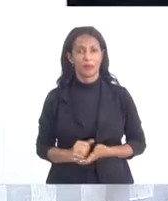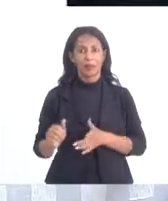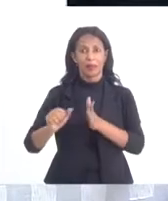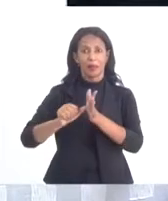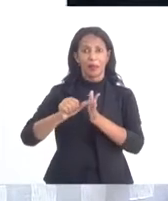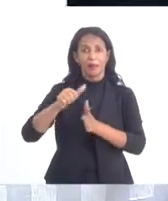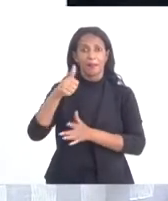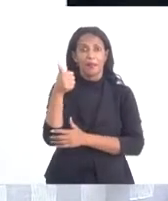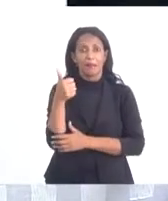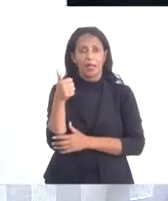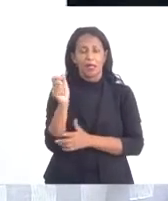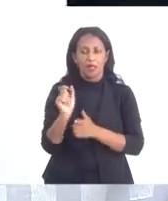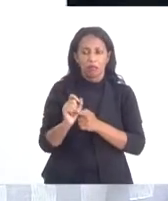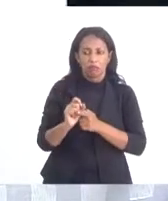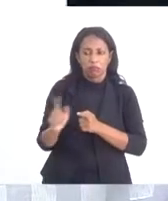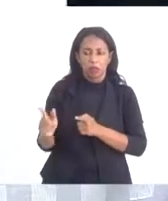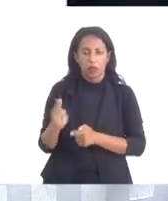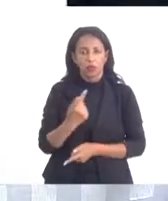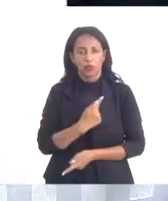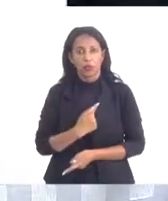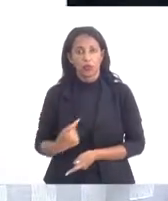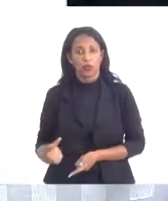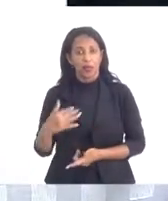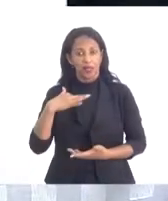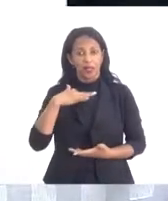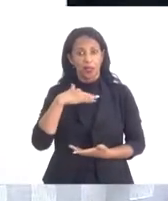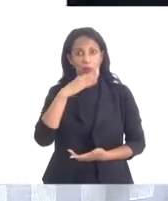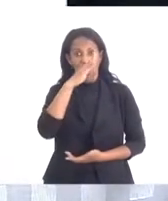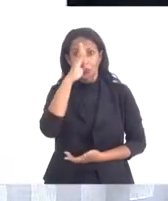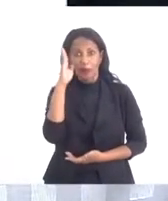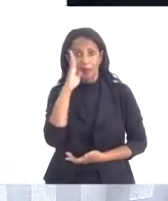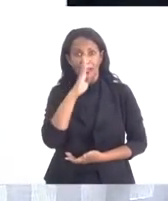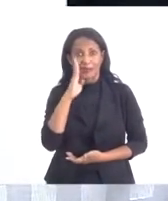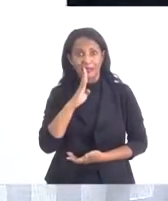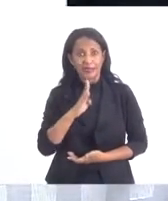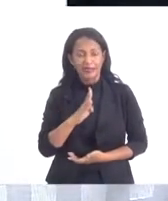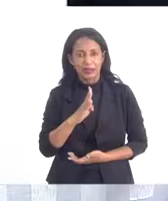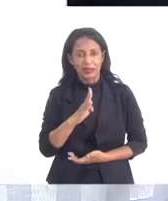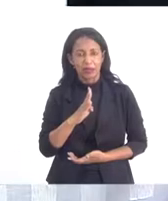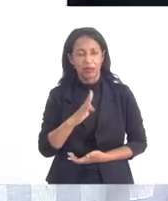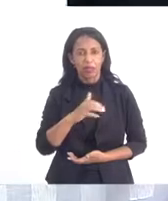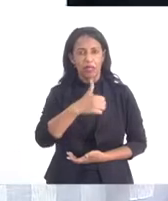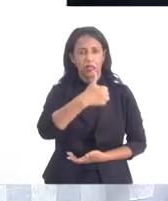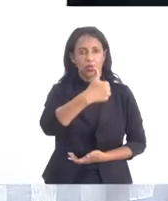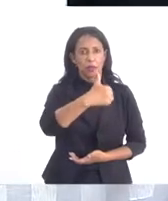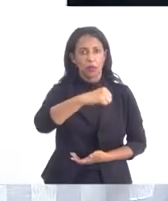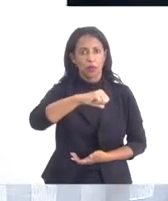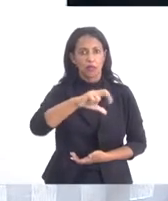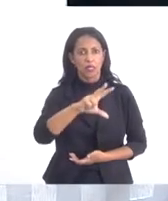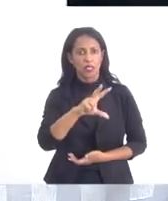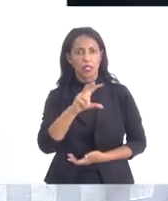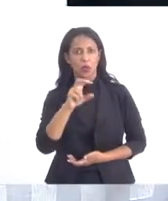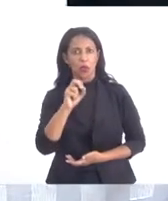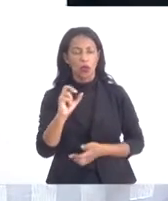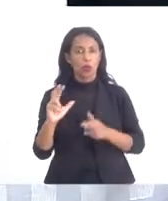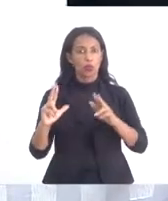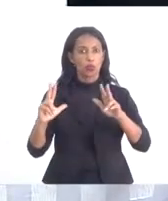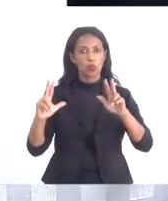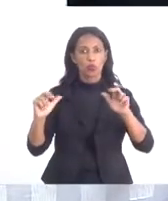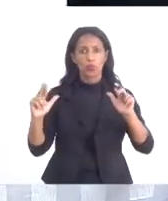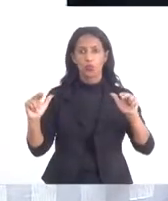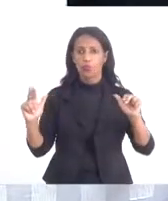Primeiro impeachment de governador do Brasil. A lei de 1950 nunca tinha chegado